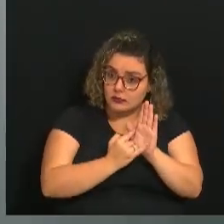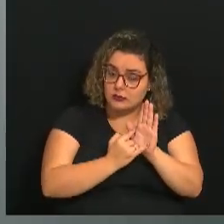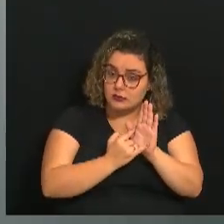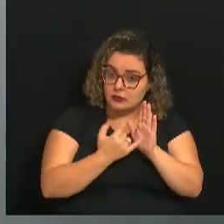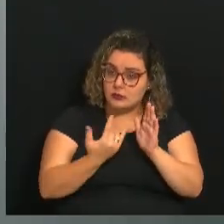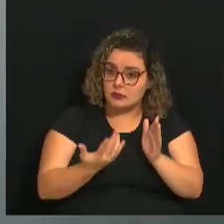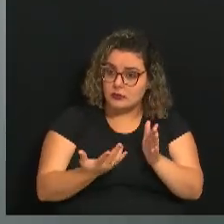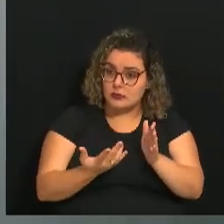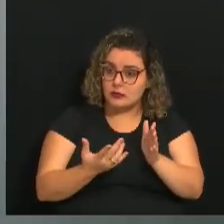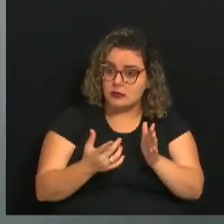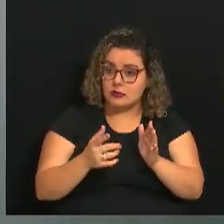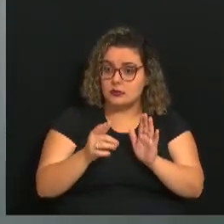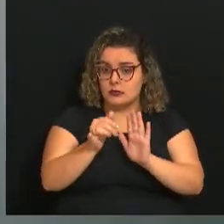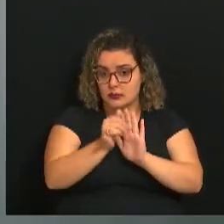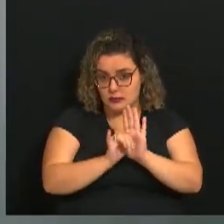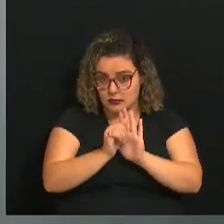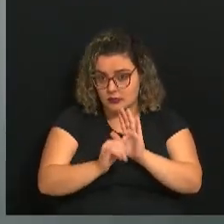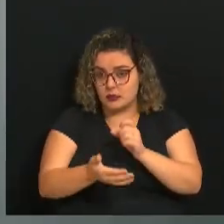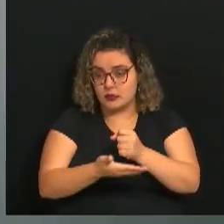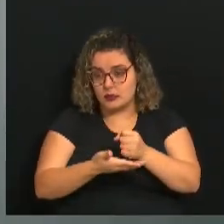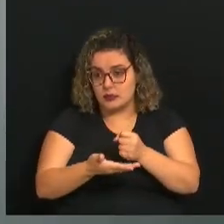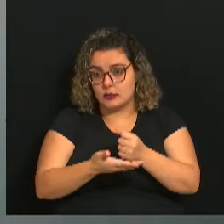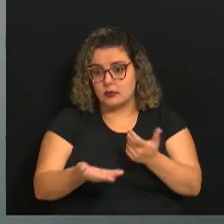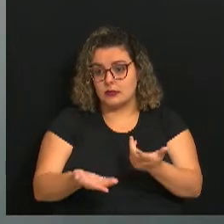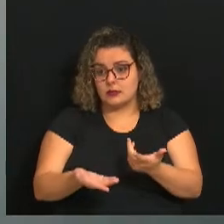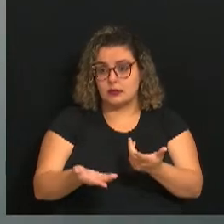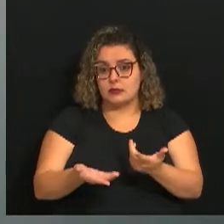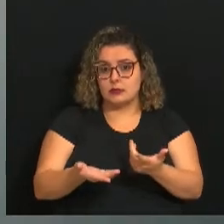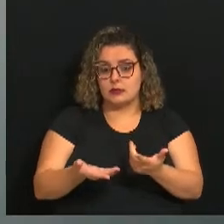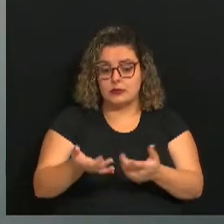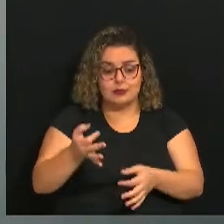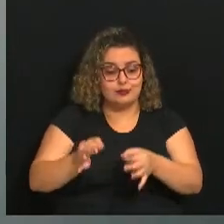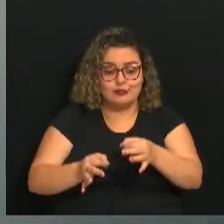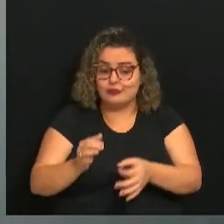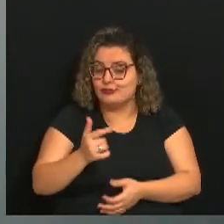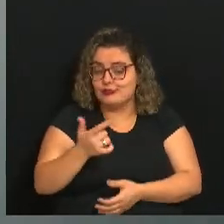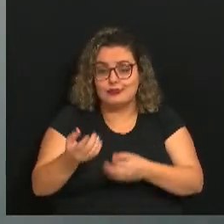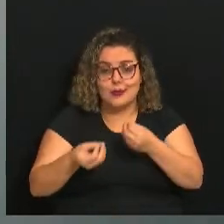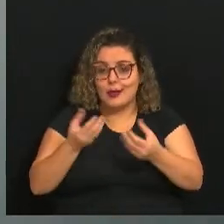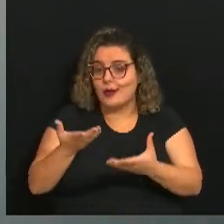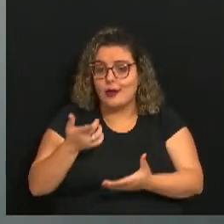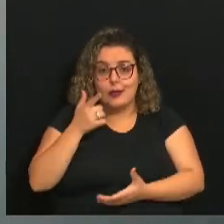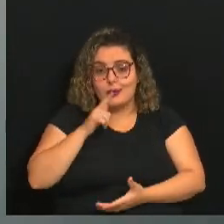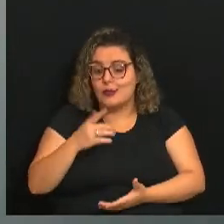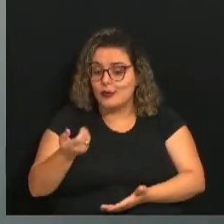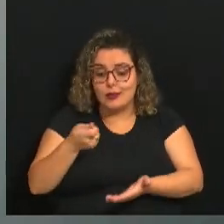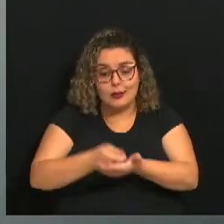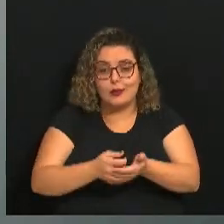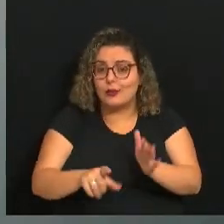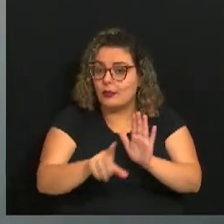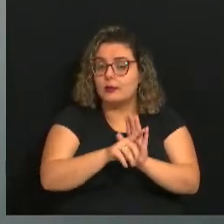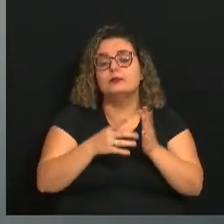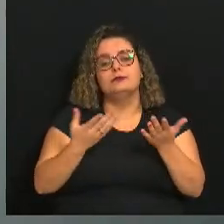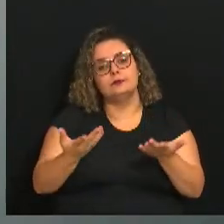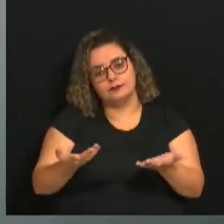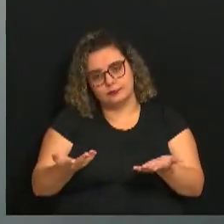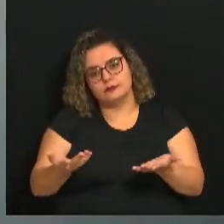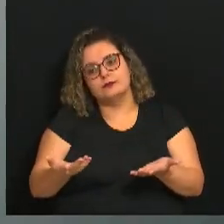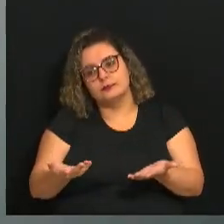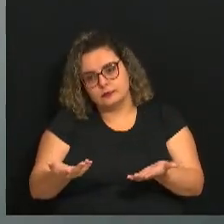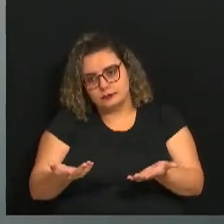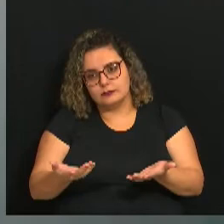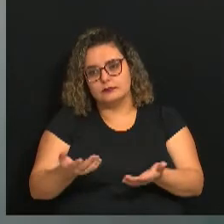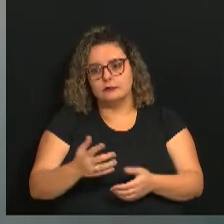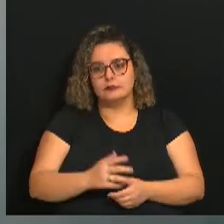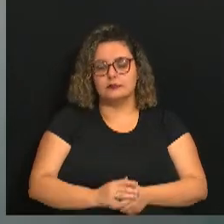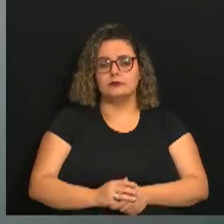do edital, e isso chega lá, juridicamente é inviável, olha, não pode. Então, a gente está, sim, baseado muito até,